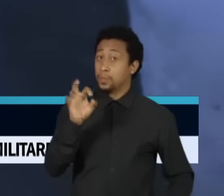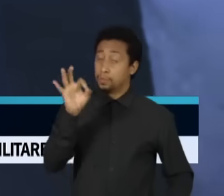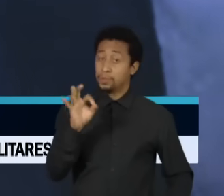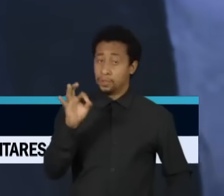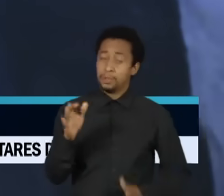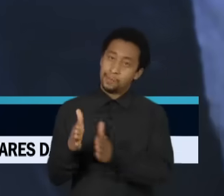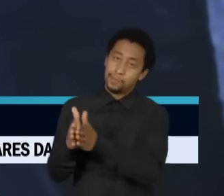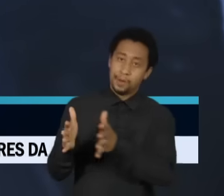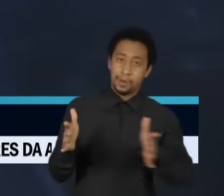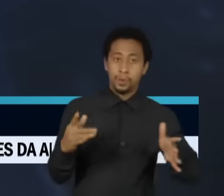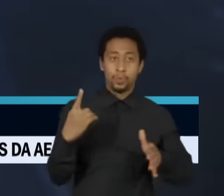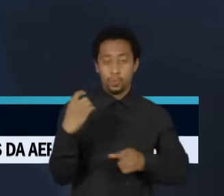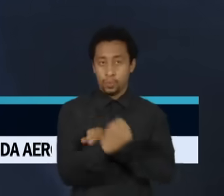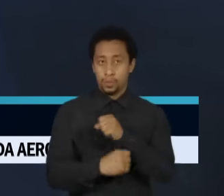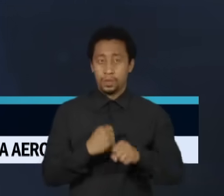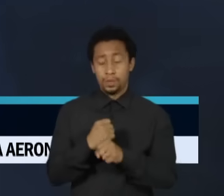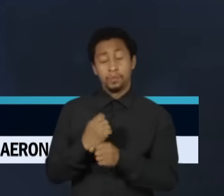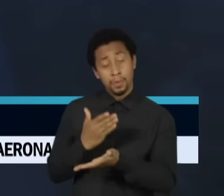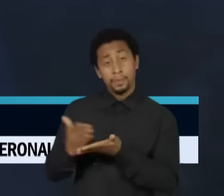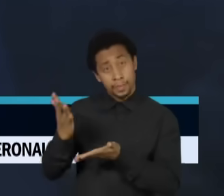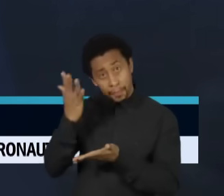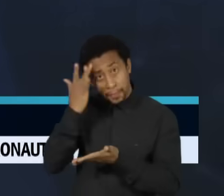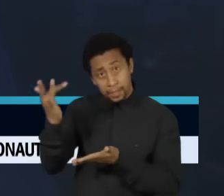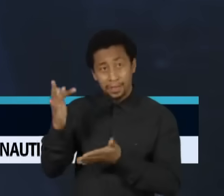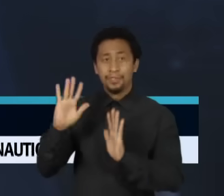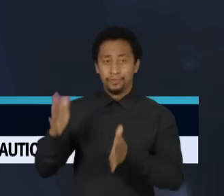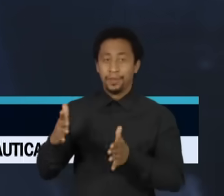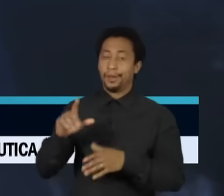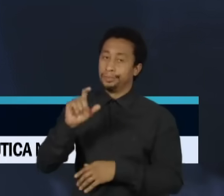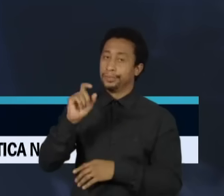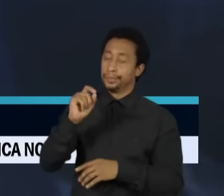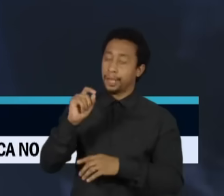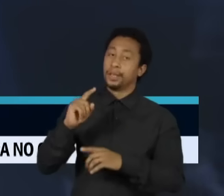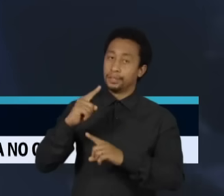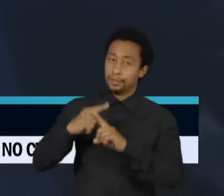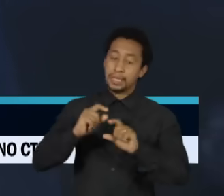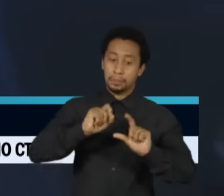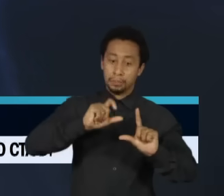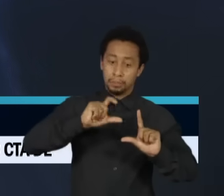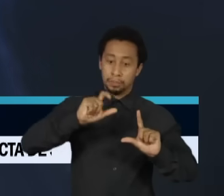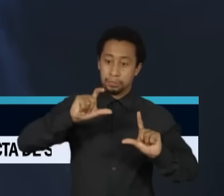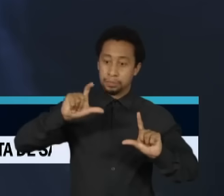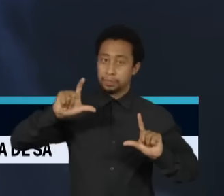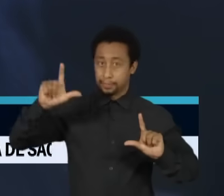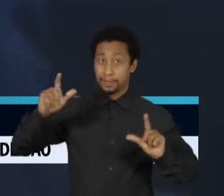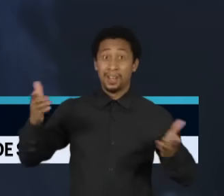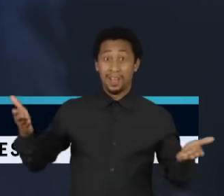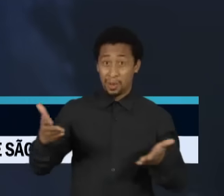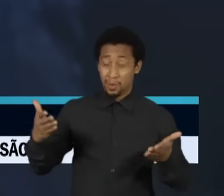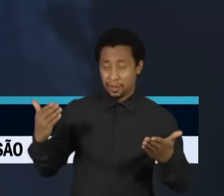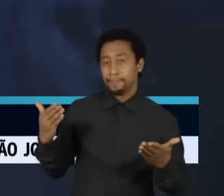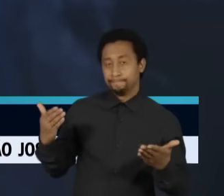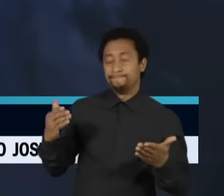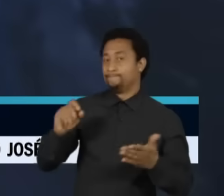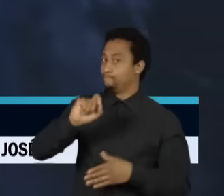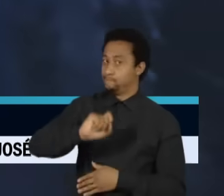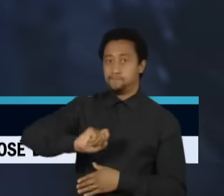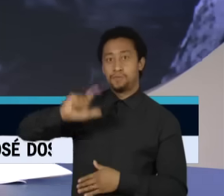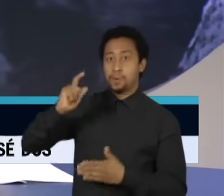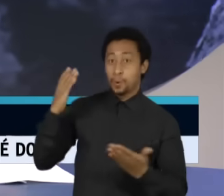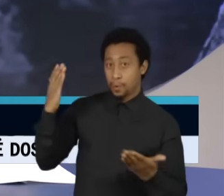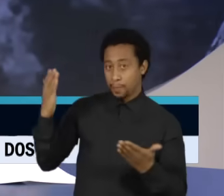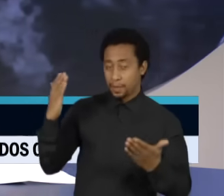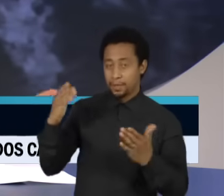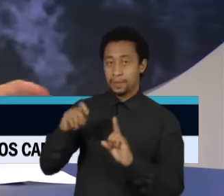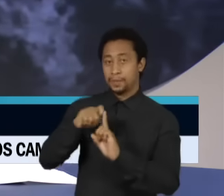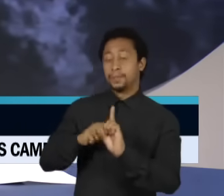a partir de amanhã. Foi a 12ª elevação seguida. Ela agora está no maior nível desde novembro de 2016.